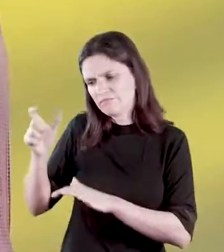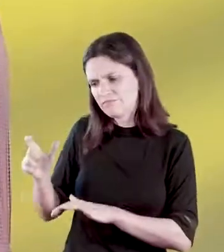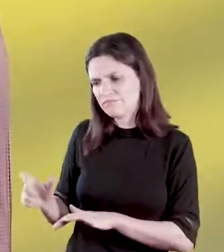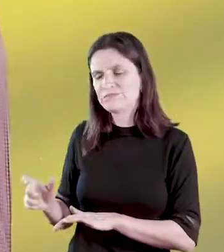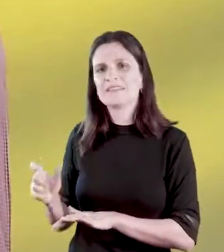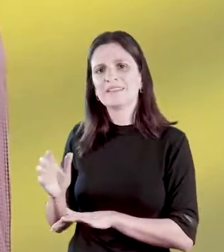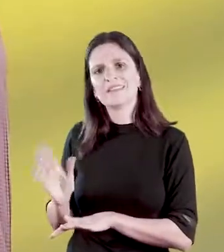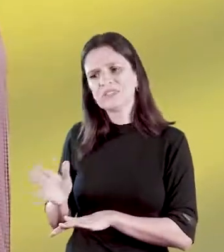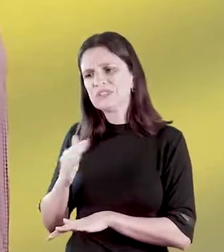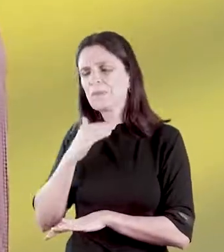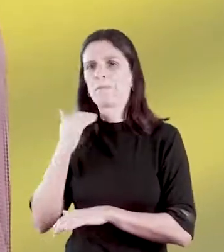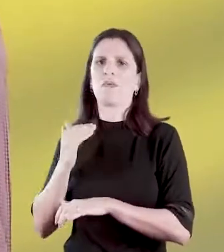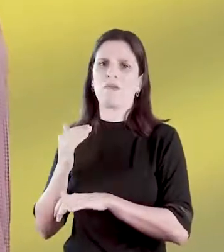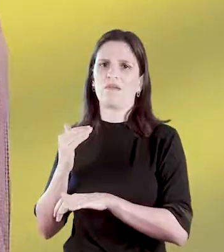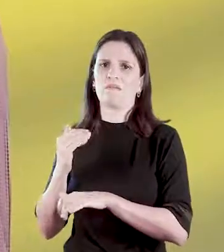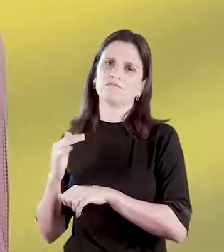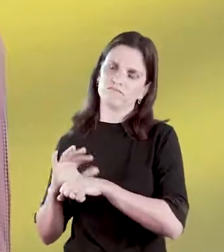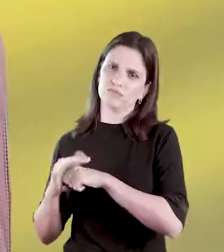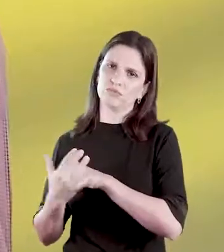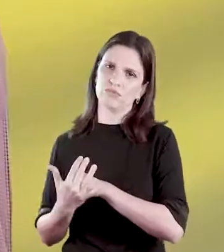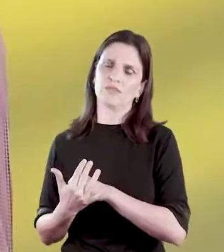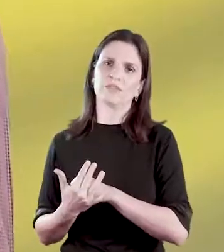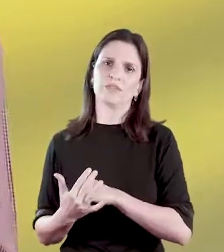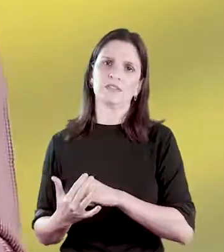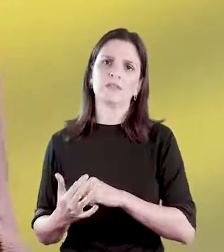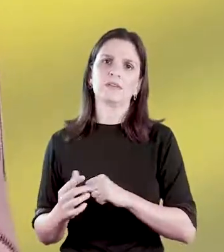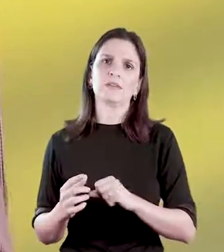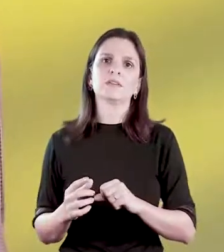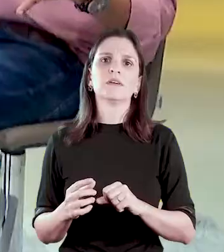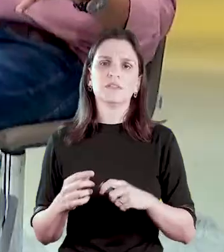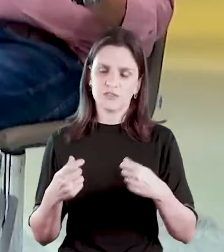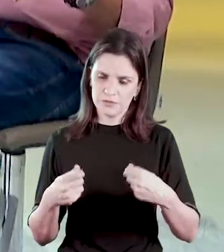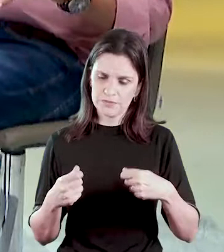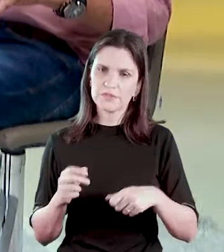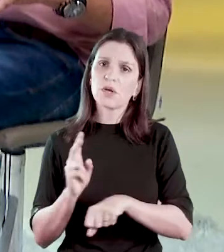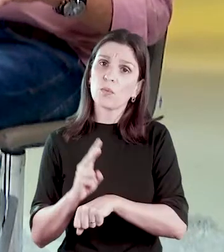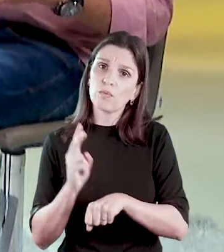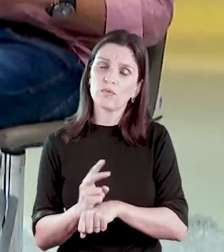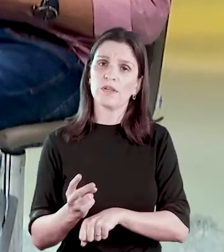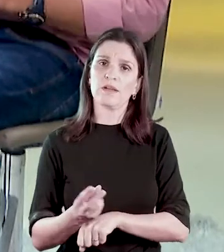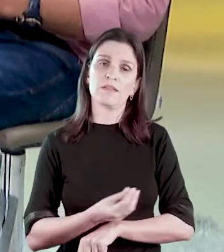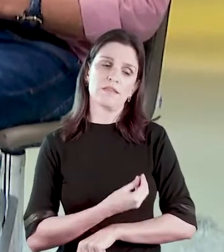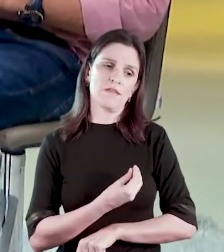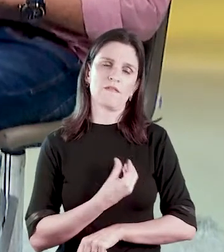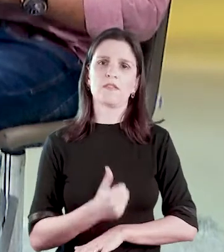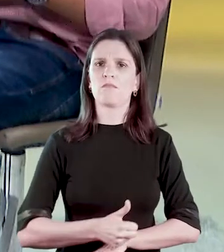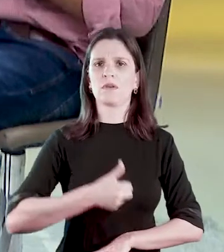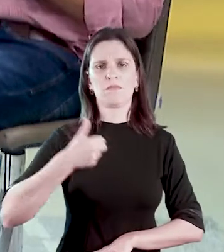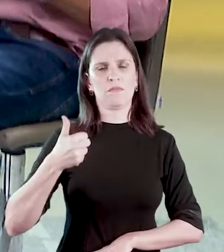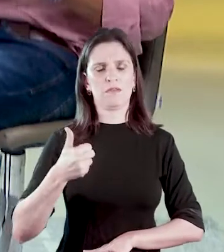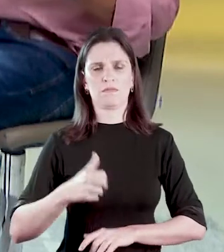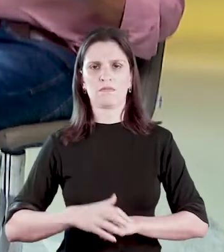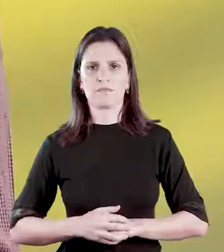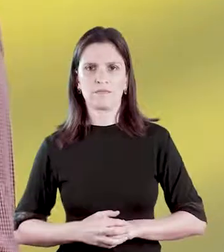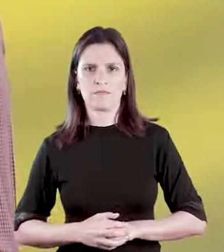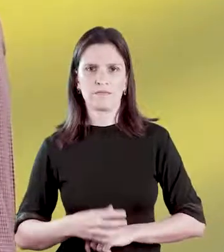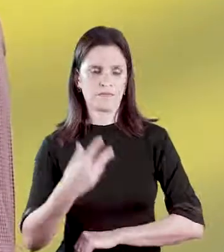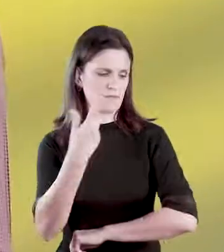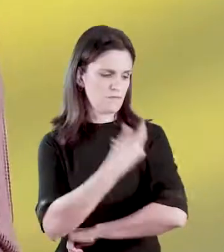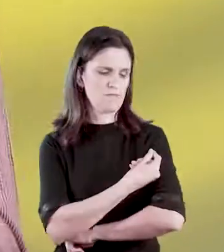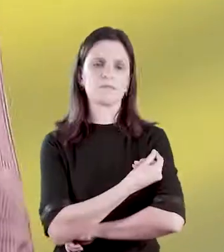que espere mais um pouquinho não perca a vida o ano se recupera mais vida não então eu acho que